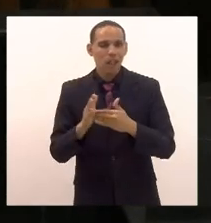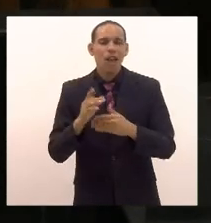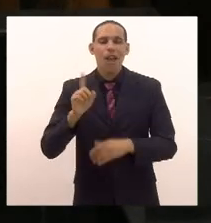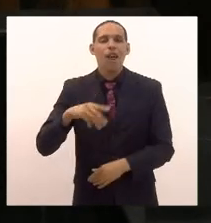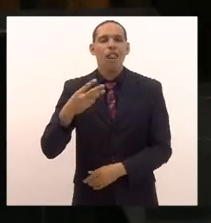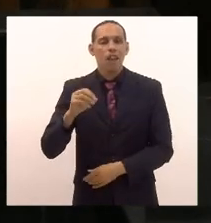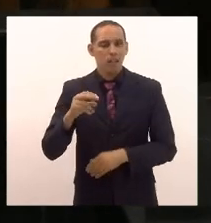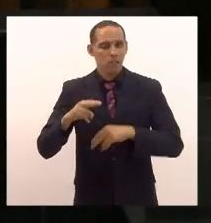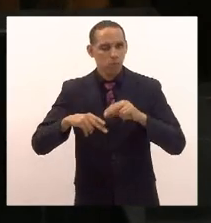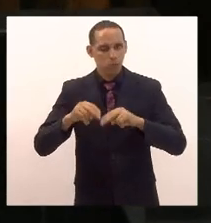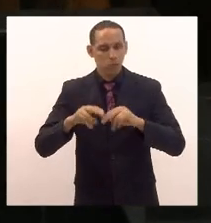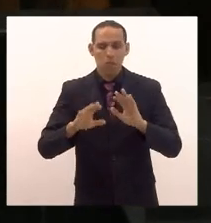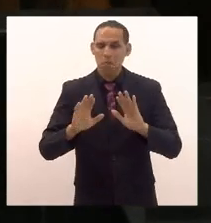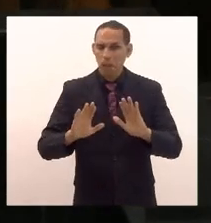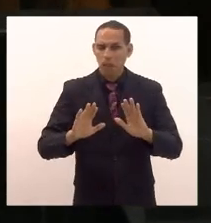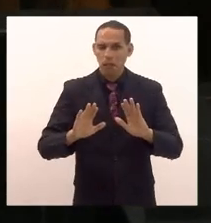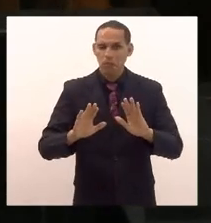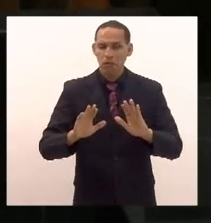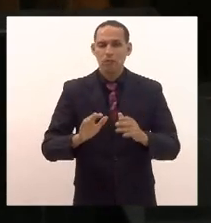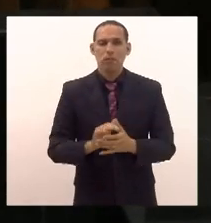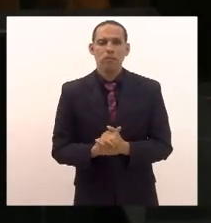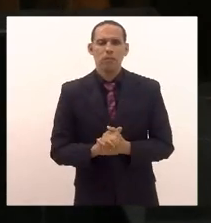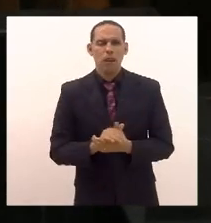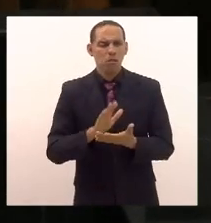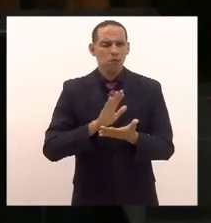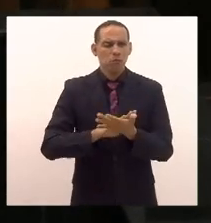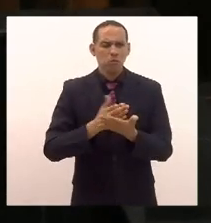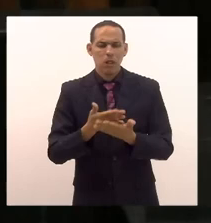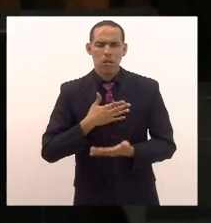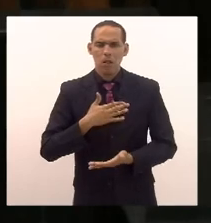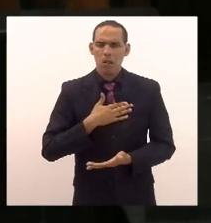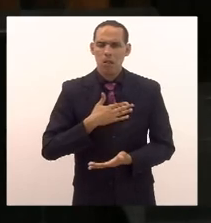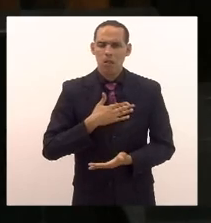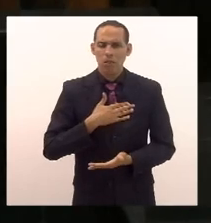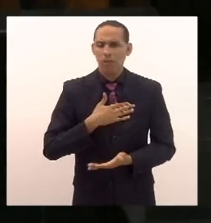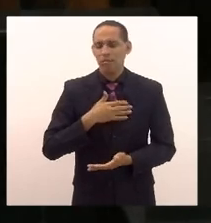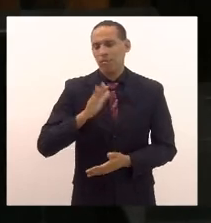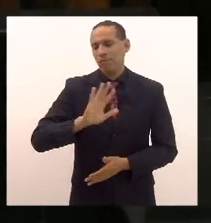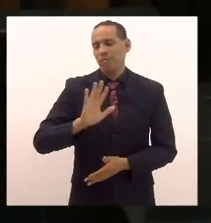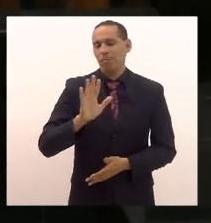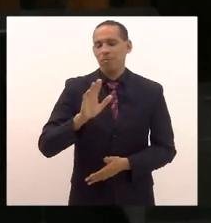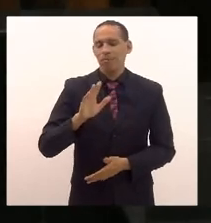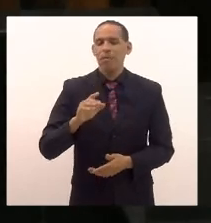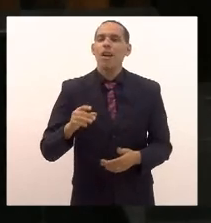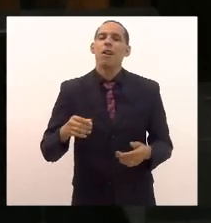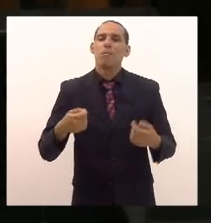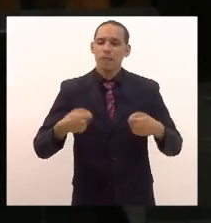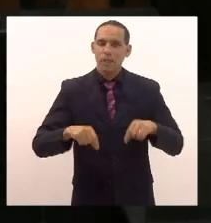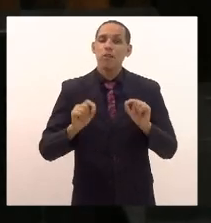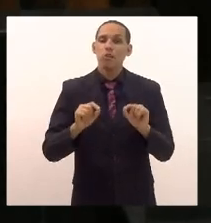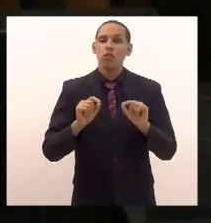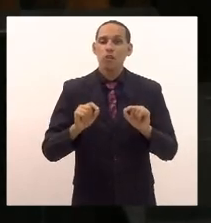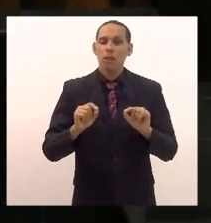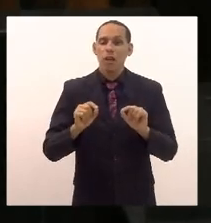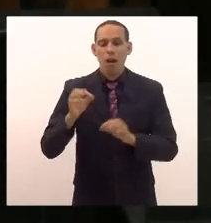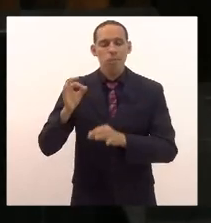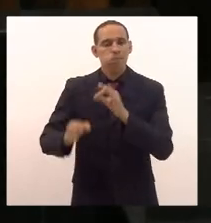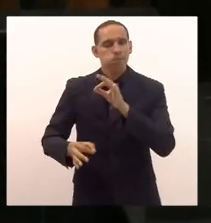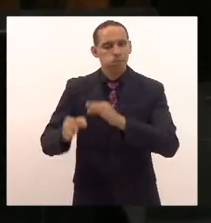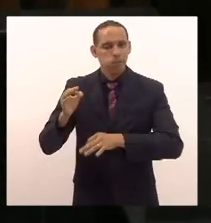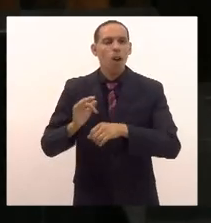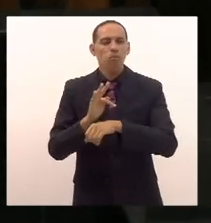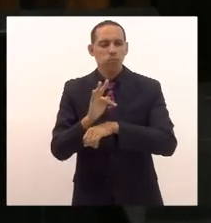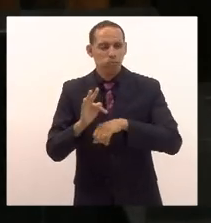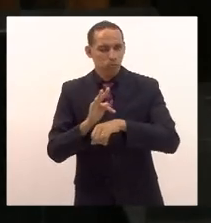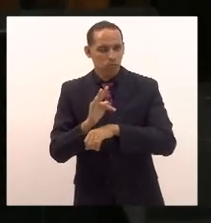É mas não vale uma interpretação minha O que vale é uma interpretação jurídica formal vou